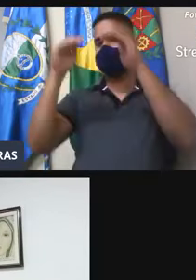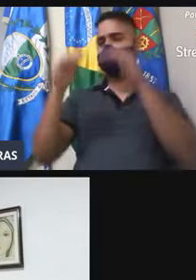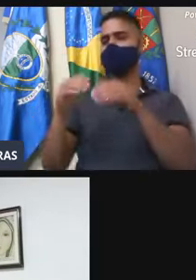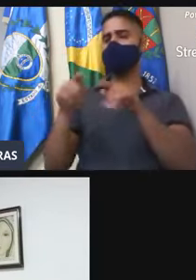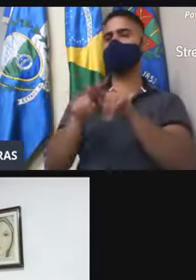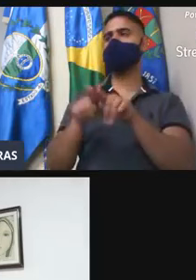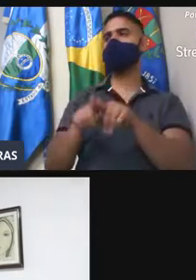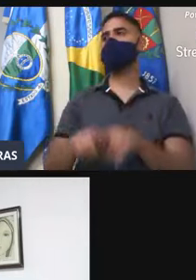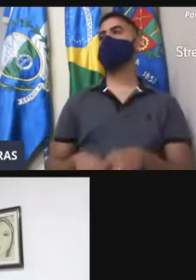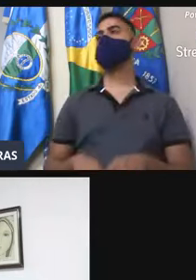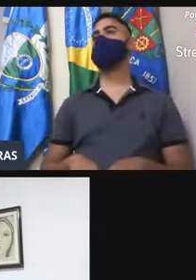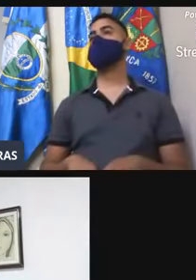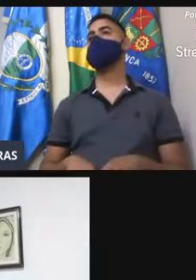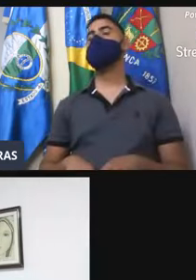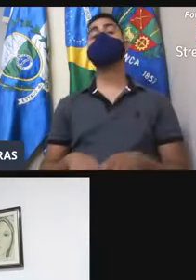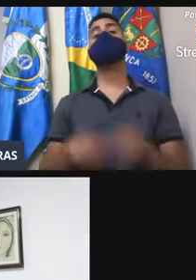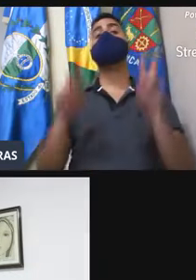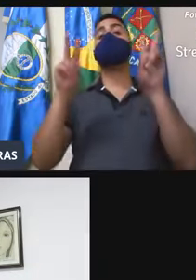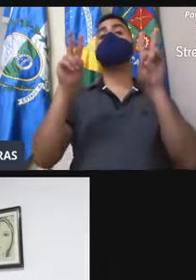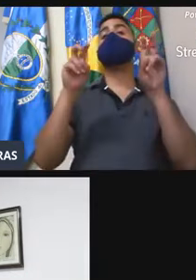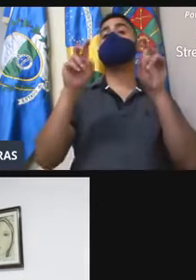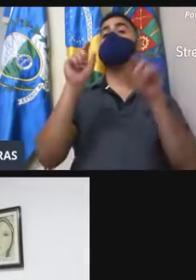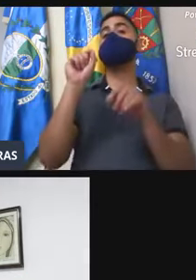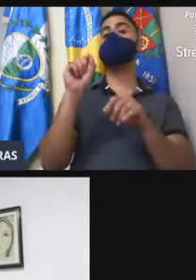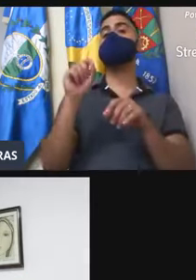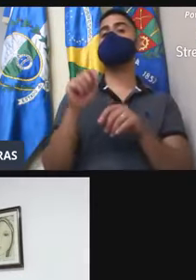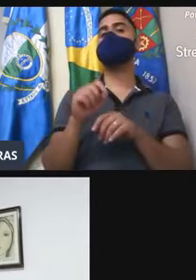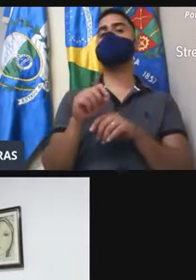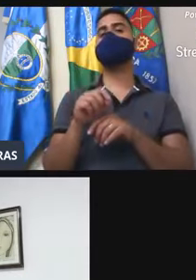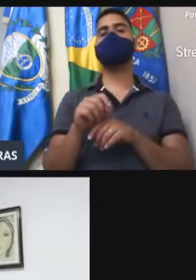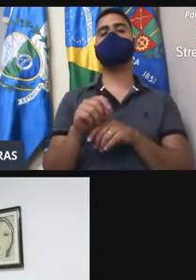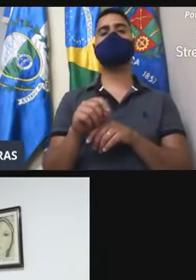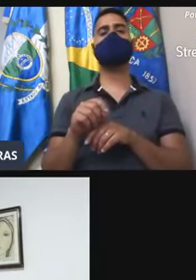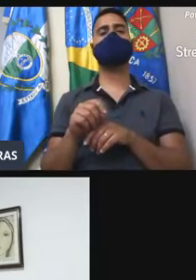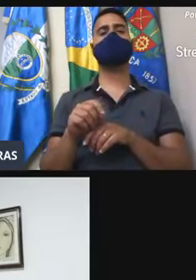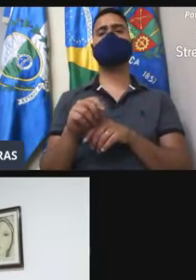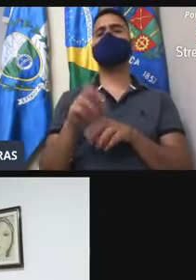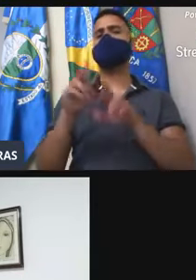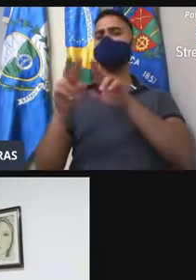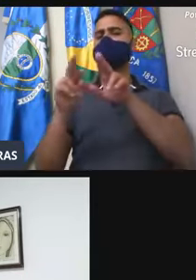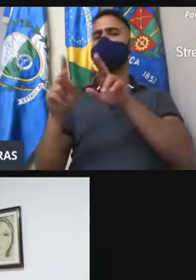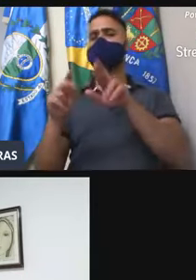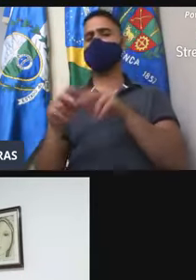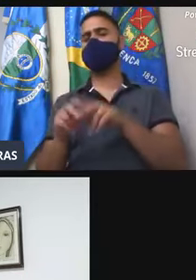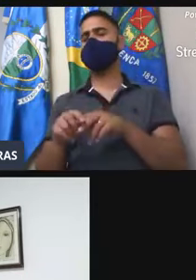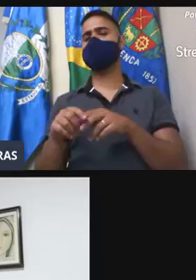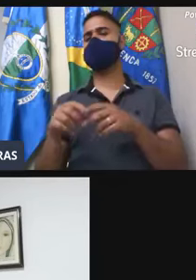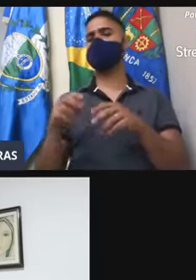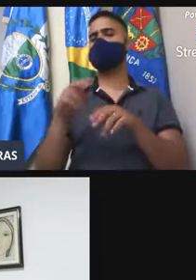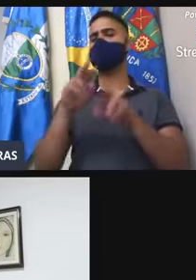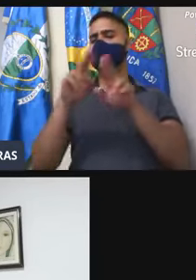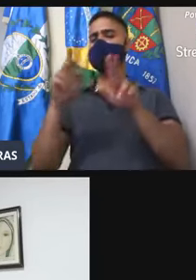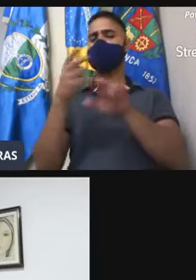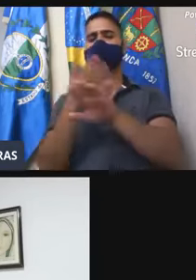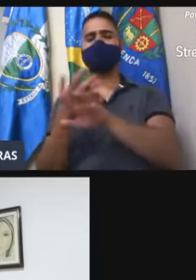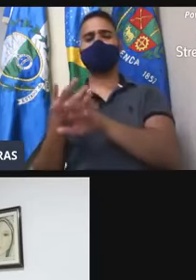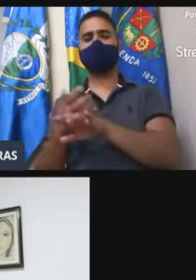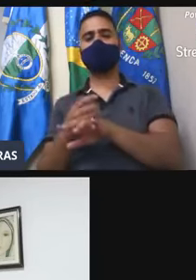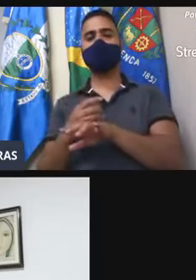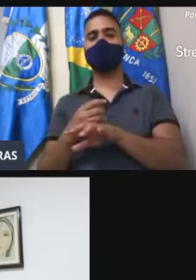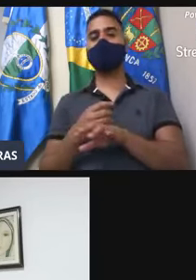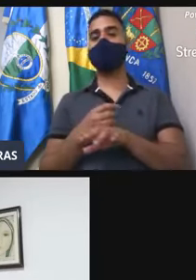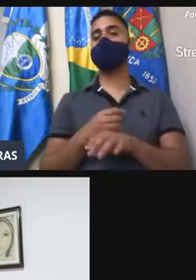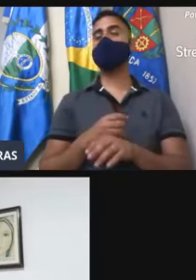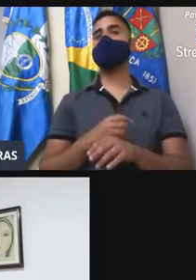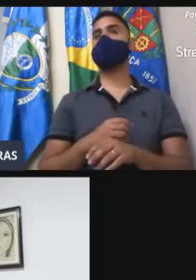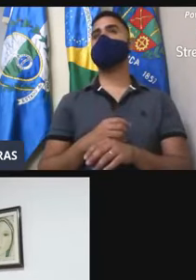pessoal. Os conteúdos devem ser tratados de maneira intradisciplinar, interdisciplinar e transdisciplinar. Os conteúdos